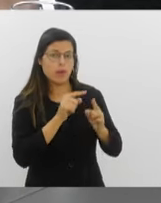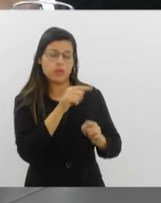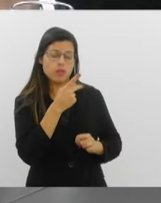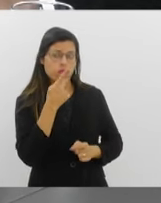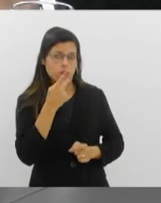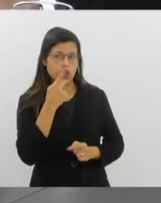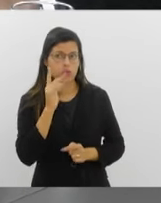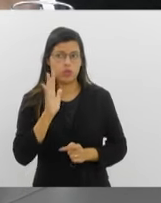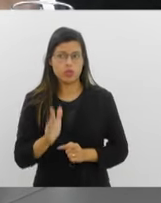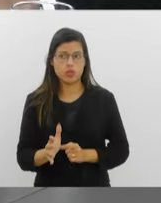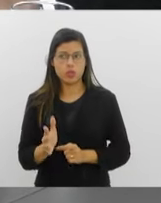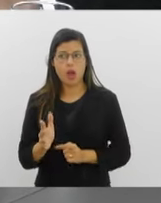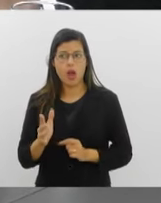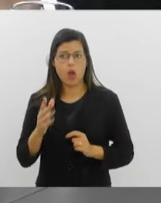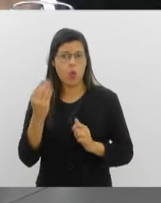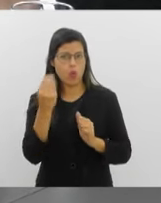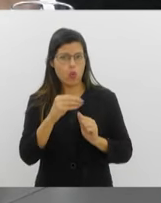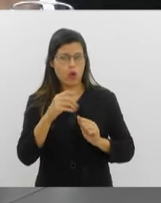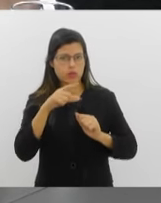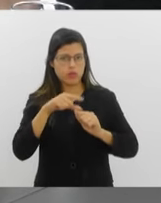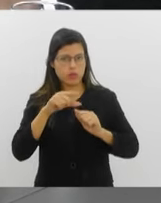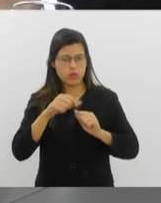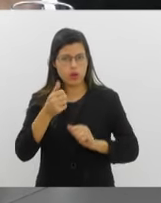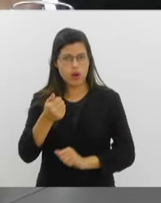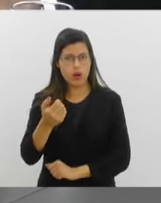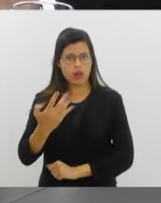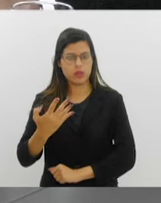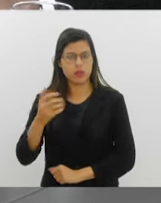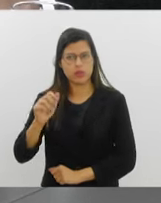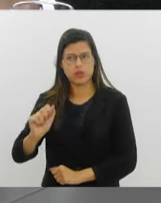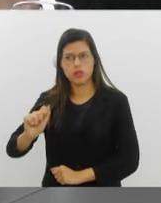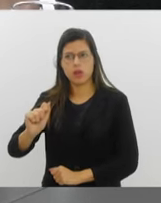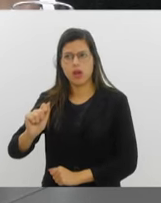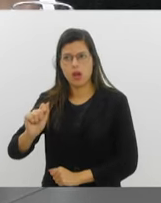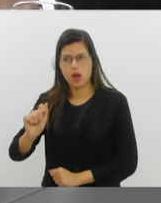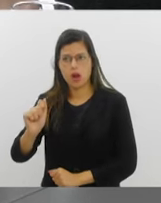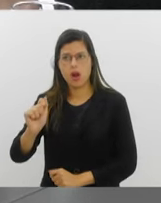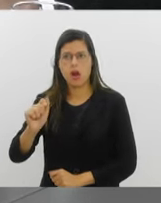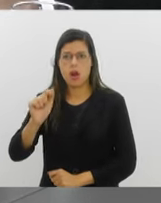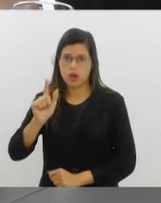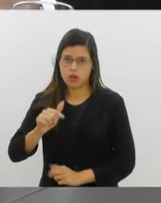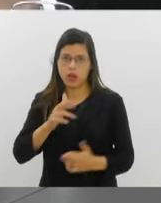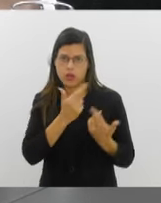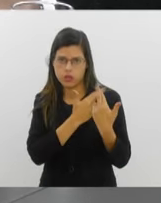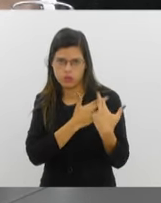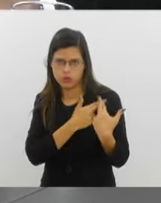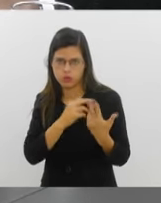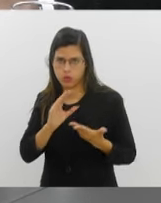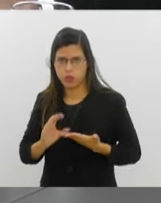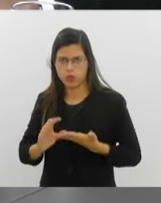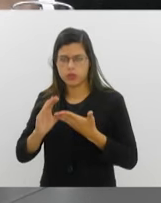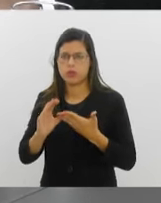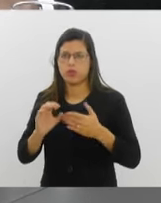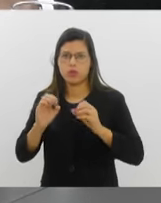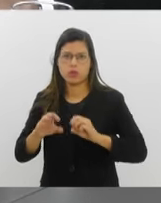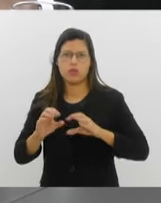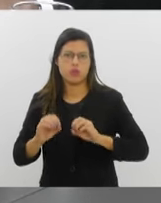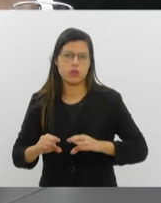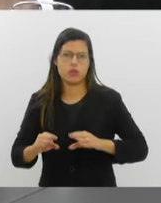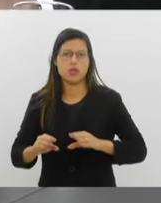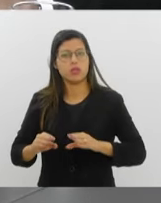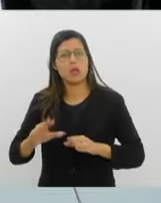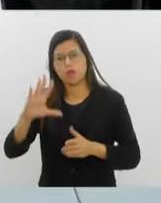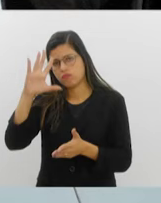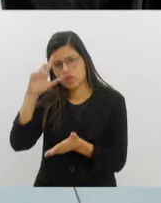incluindo na forma do 14A. O 14A diz que compete ao Conselho de Educação deliberar sobre as matérias.